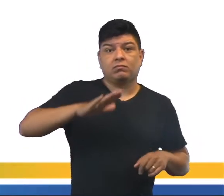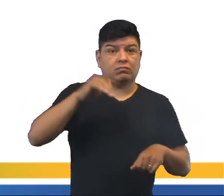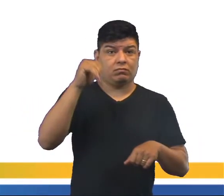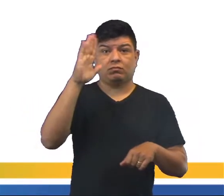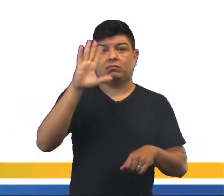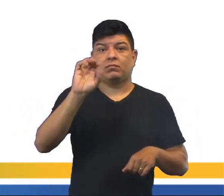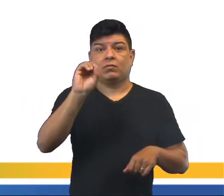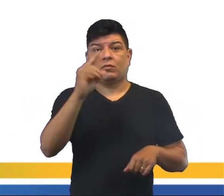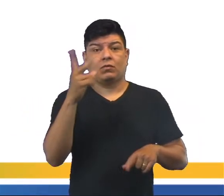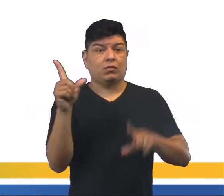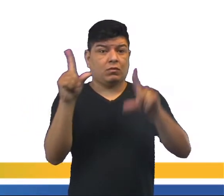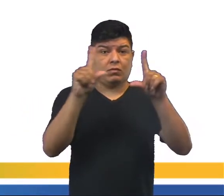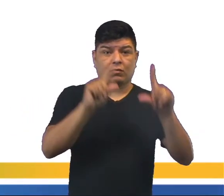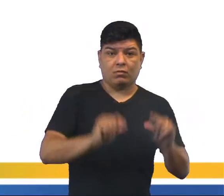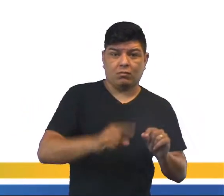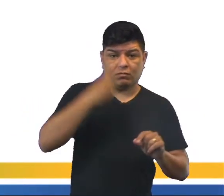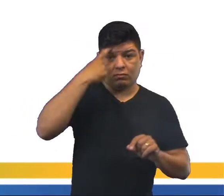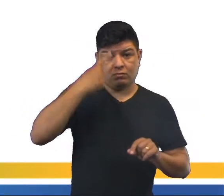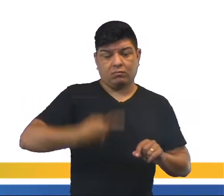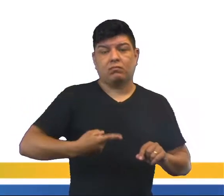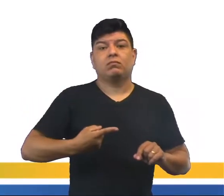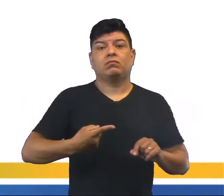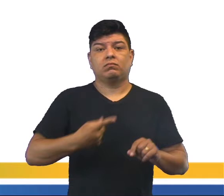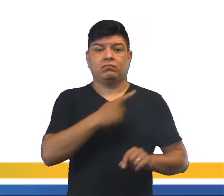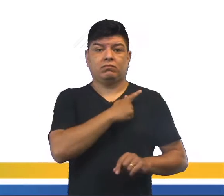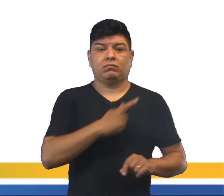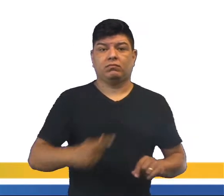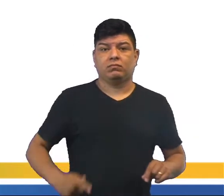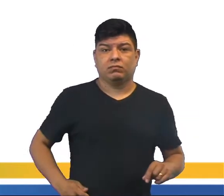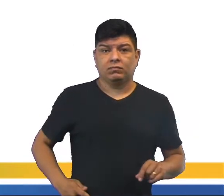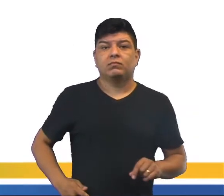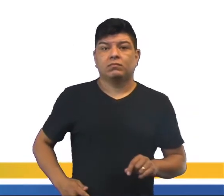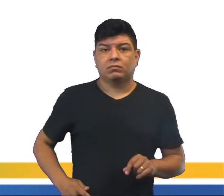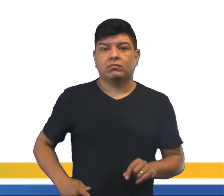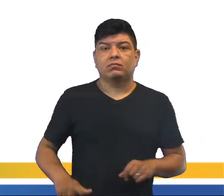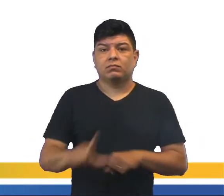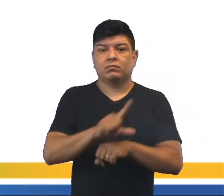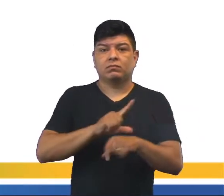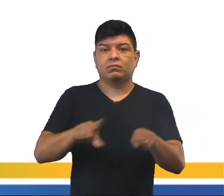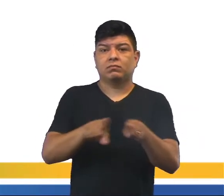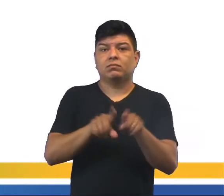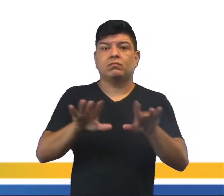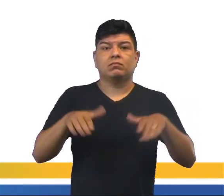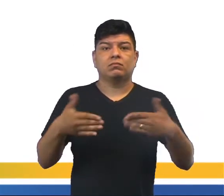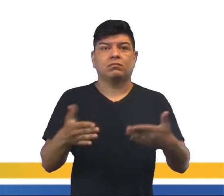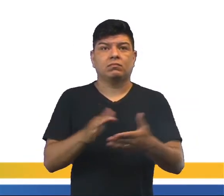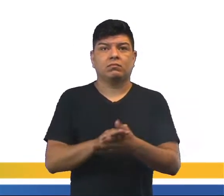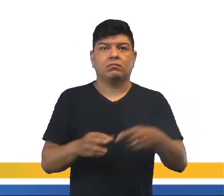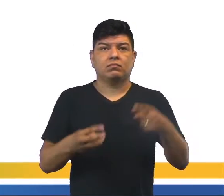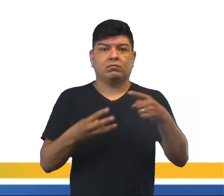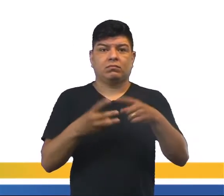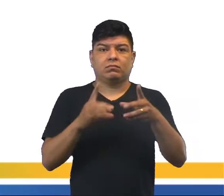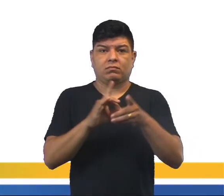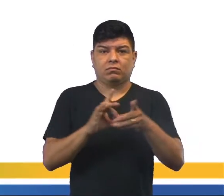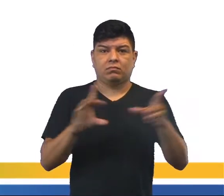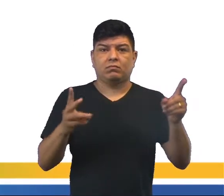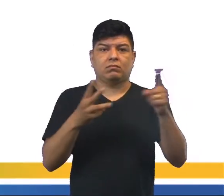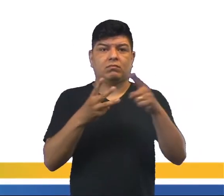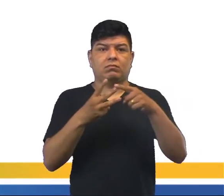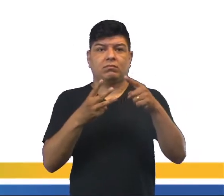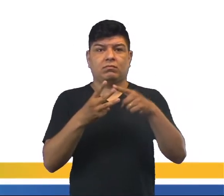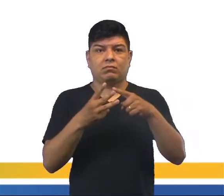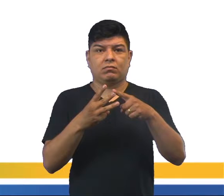ou o menor autoritarismo de um governo. E a legitimidade deles são eles: regime democrático,